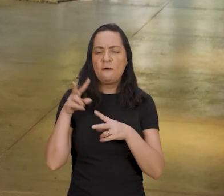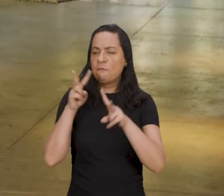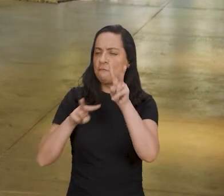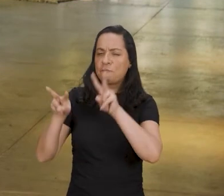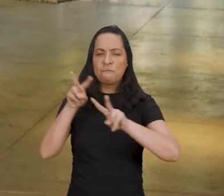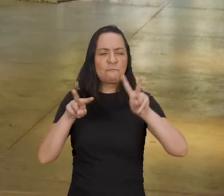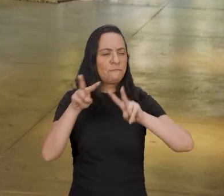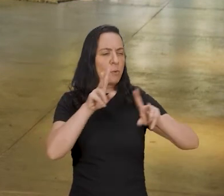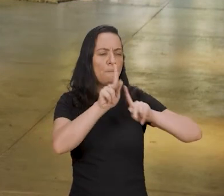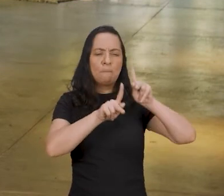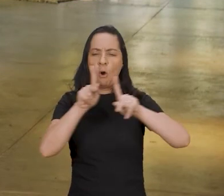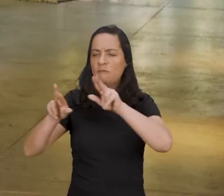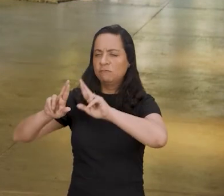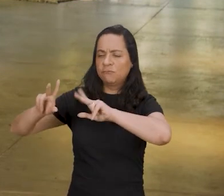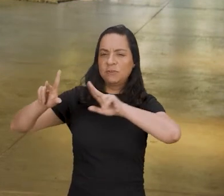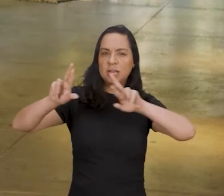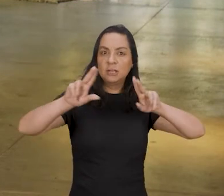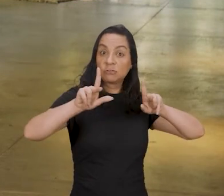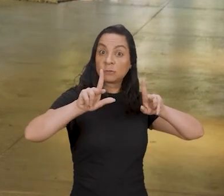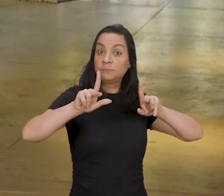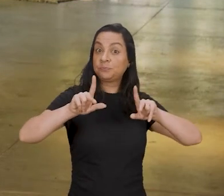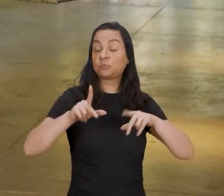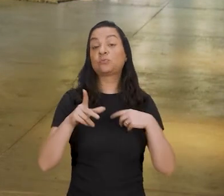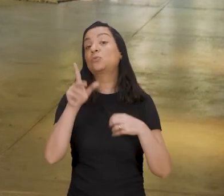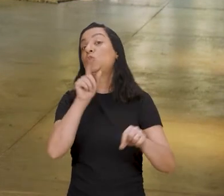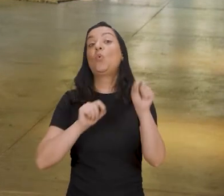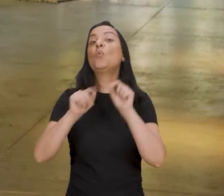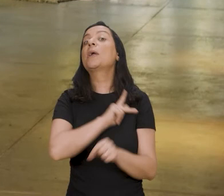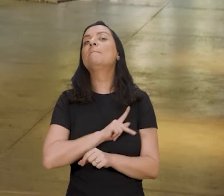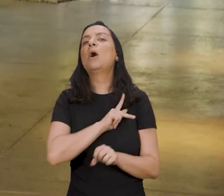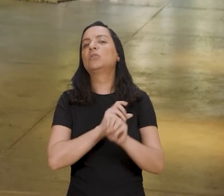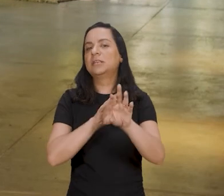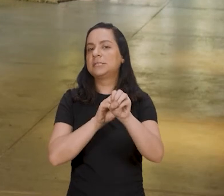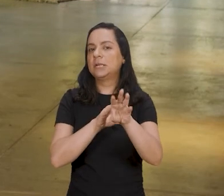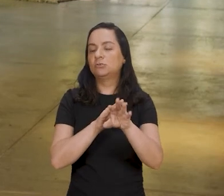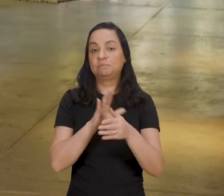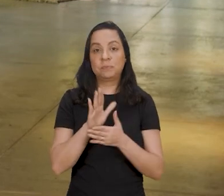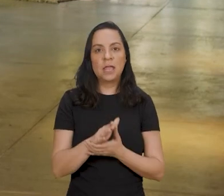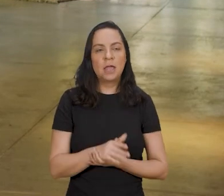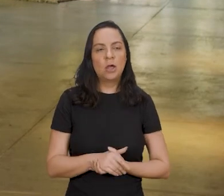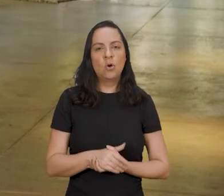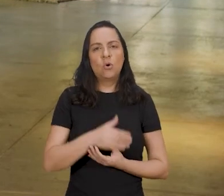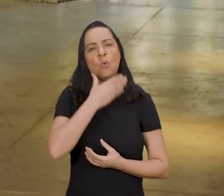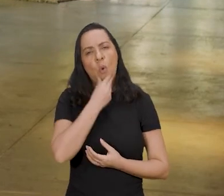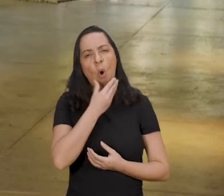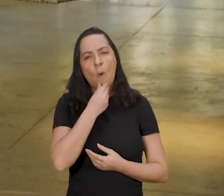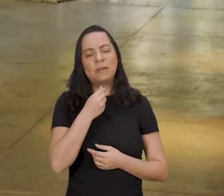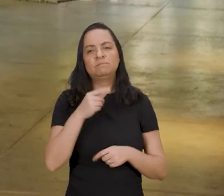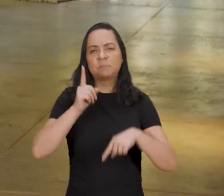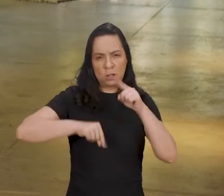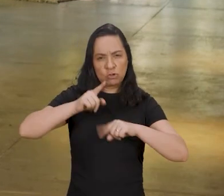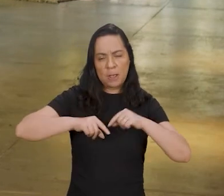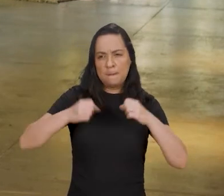prática do esporte já acontecia. O que o Paulo está dizendo assim, aqui é que atletas são focados, atletas